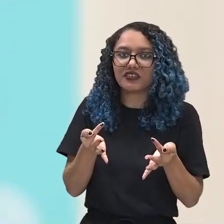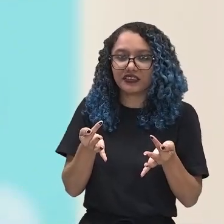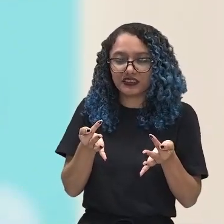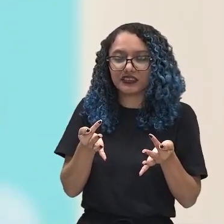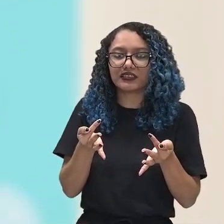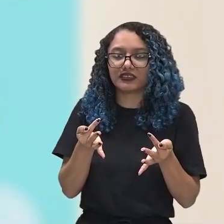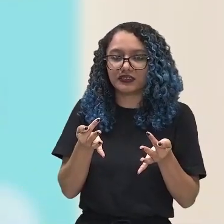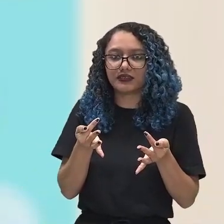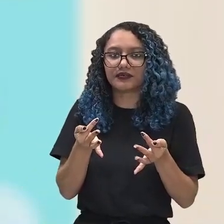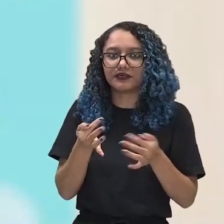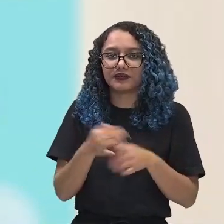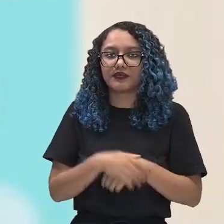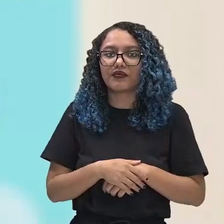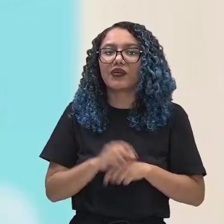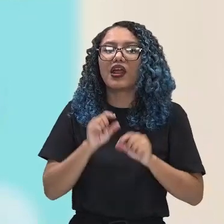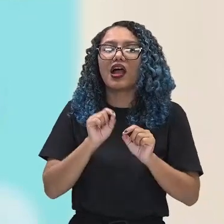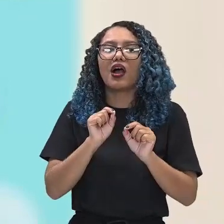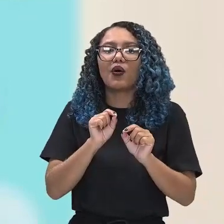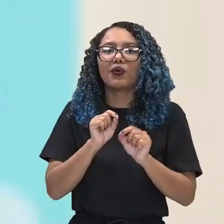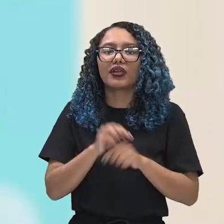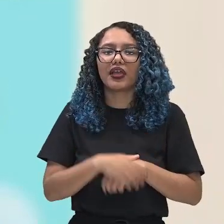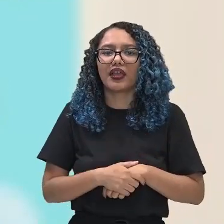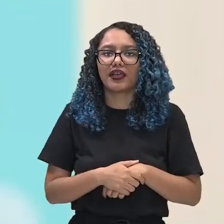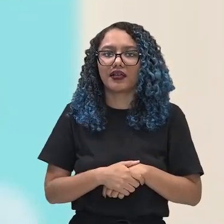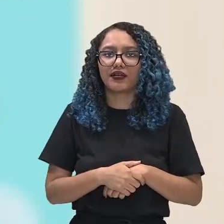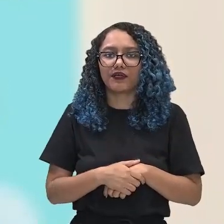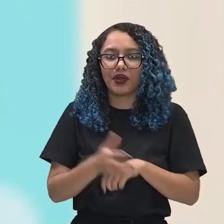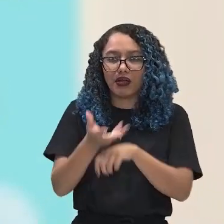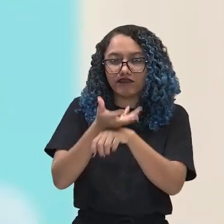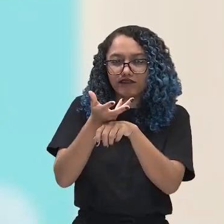conhecem, justamente para gerar essa intimidade com o